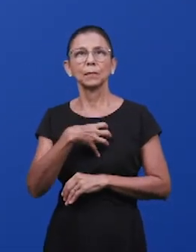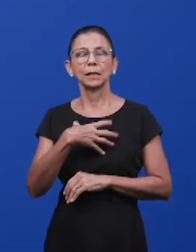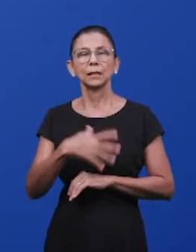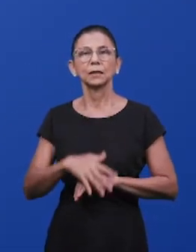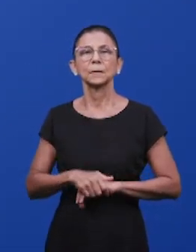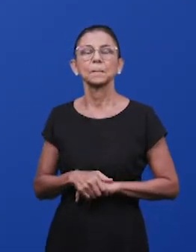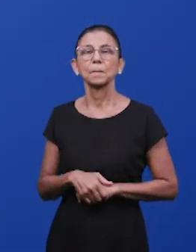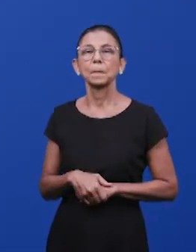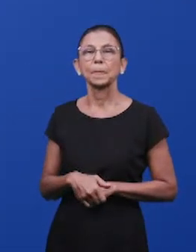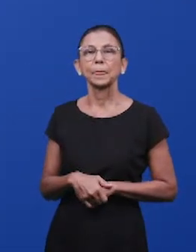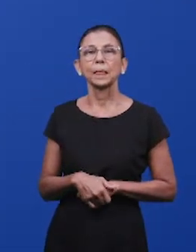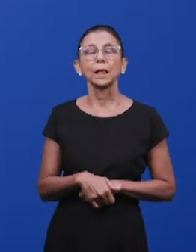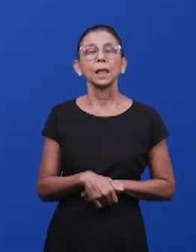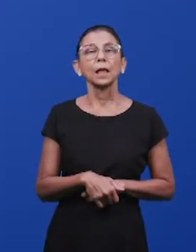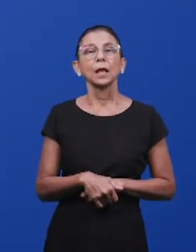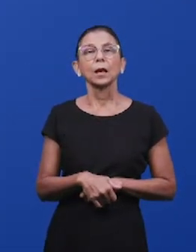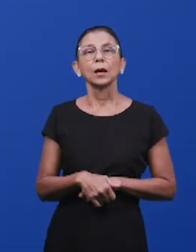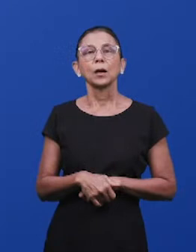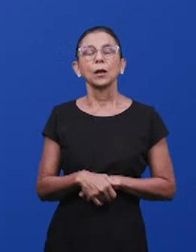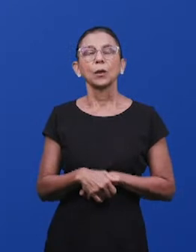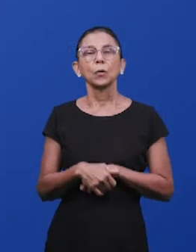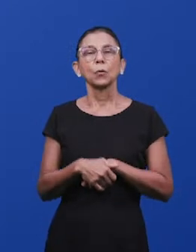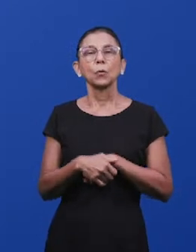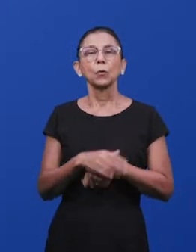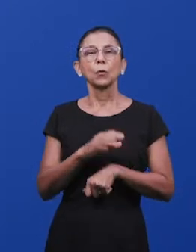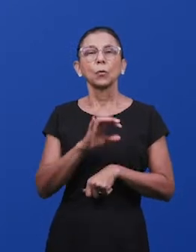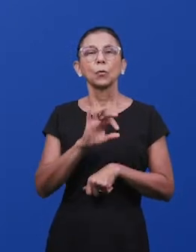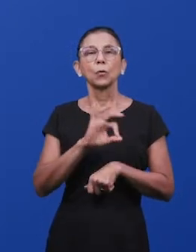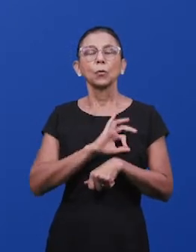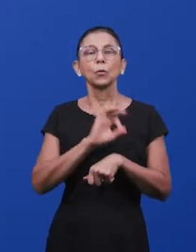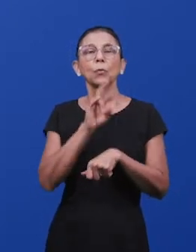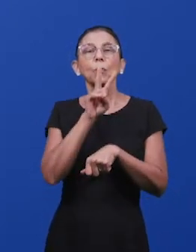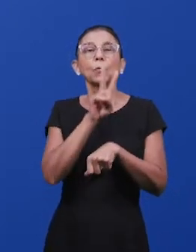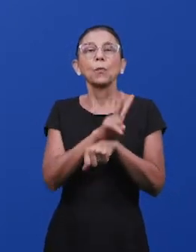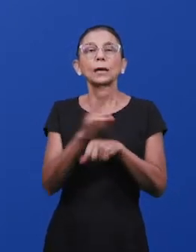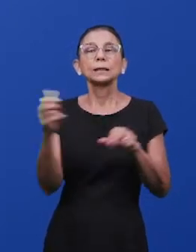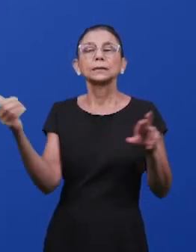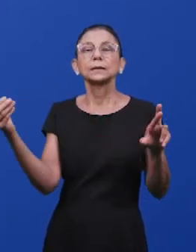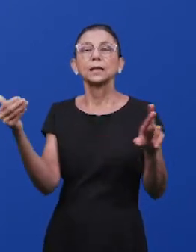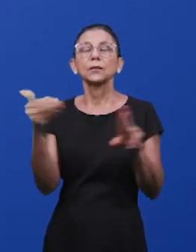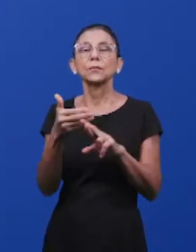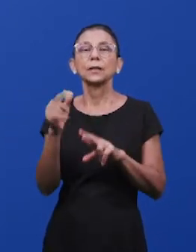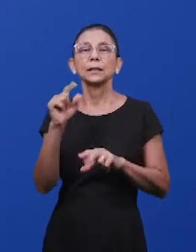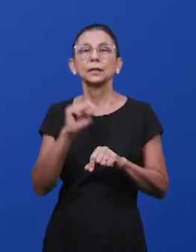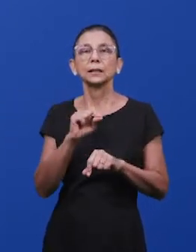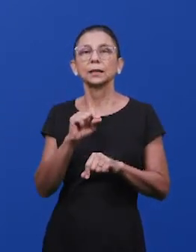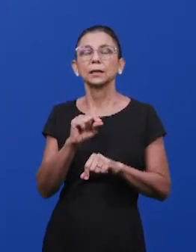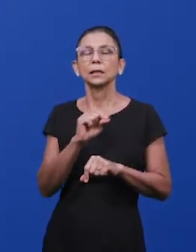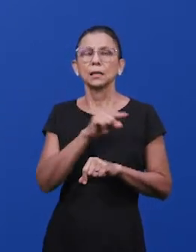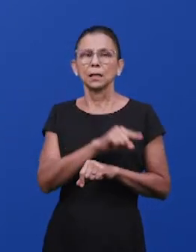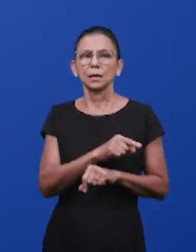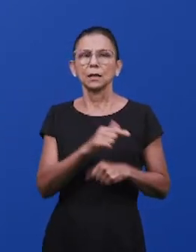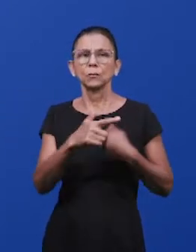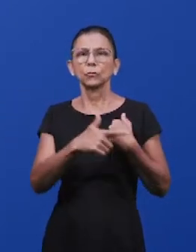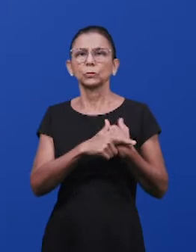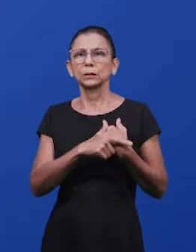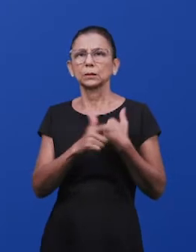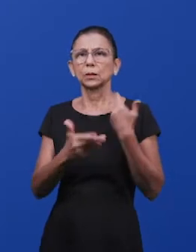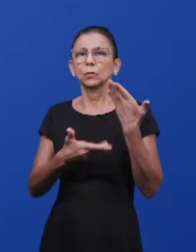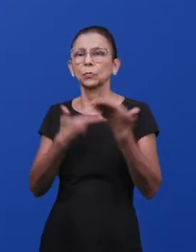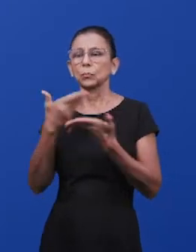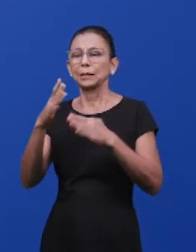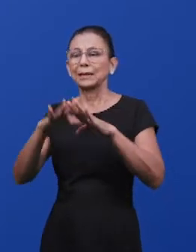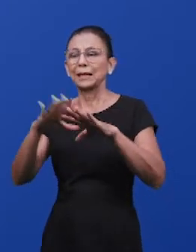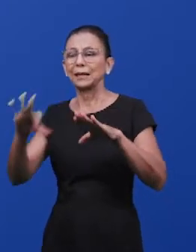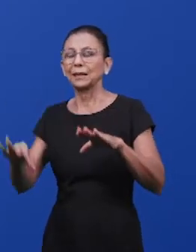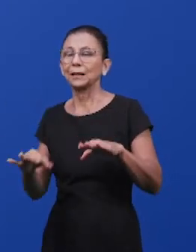os guardas se referem àqueles que foram chamados para cuidar da vinha, para exercer o ministério profético, mas